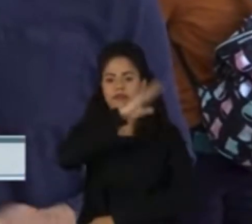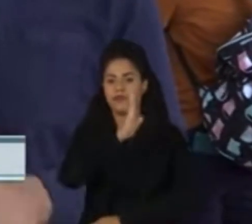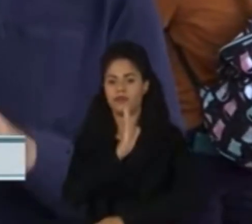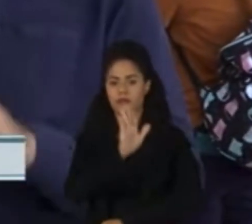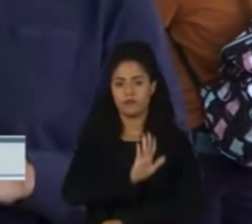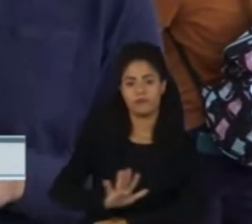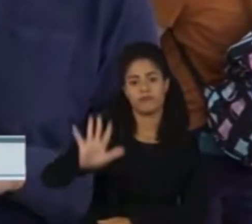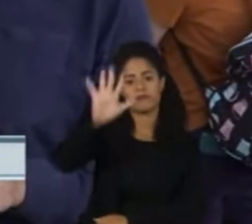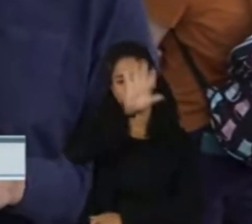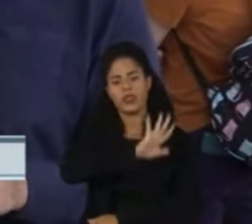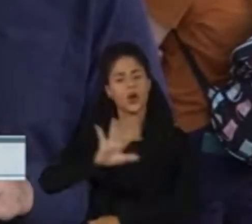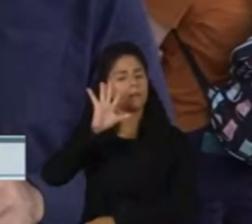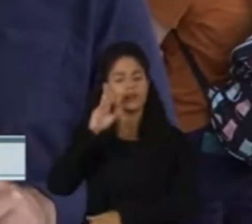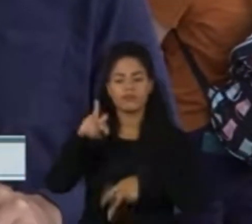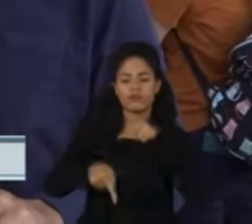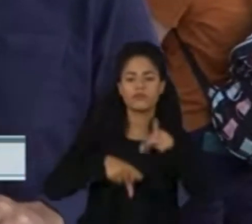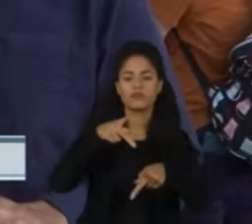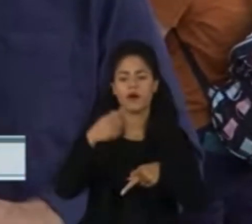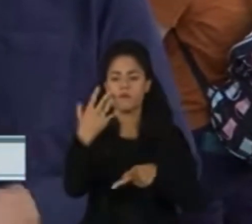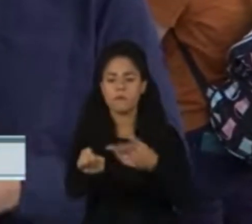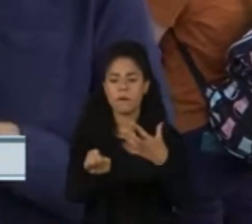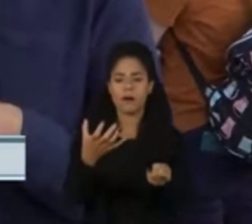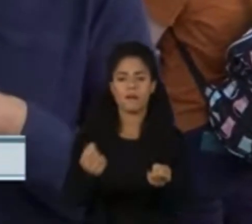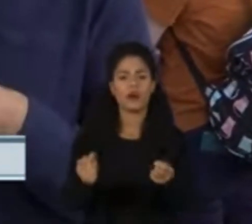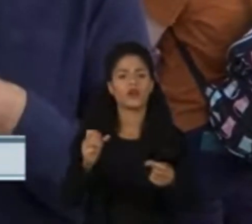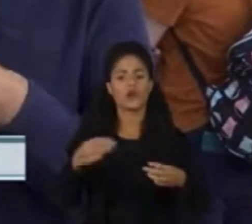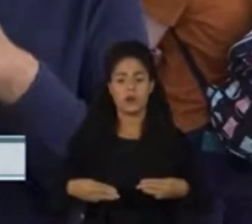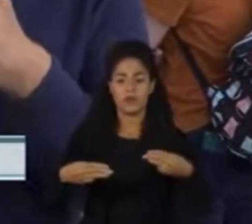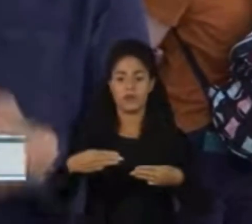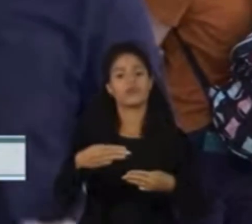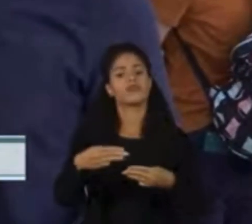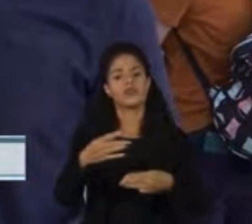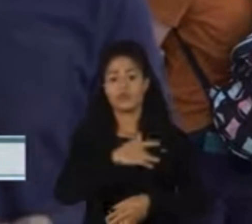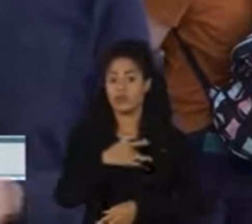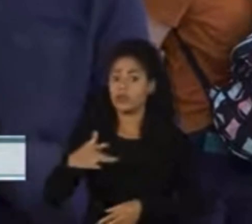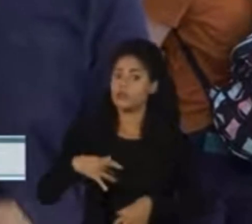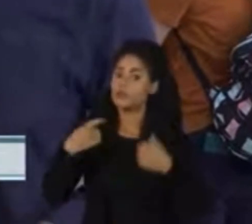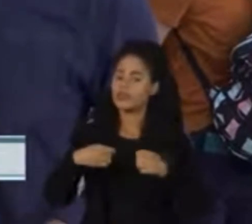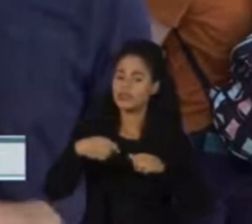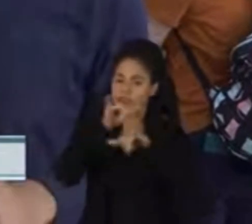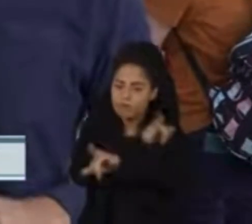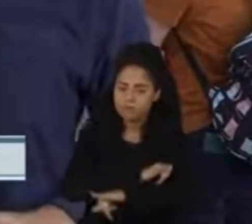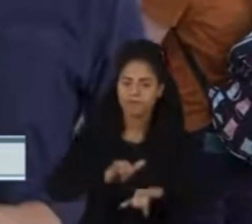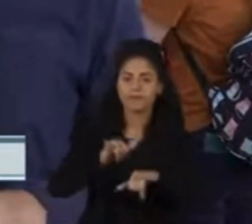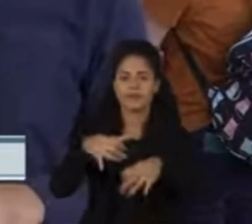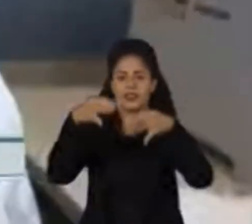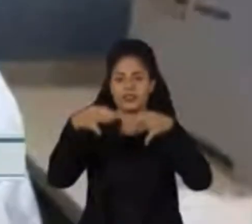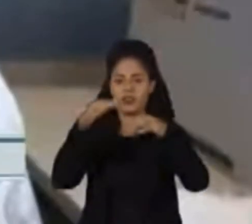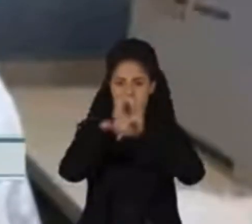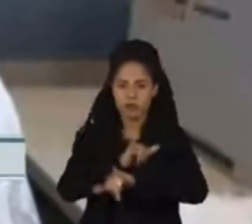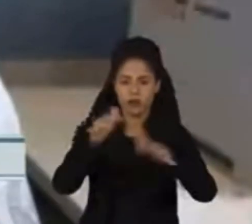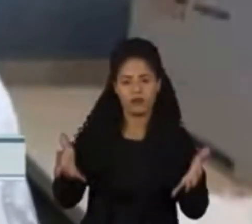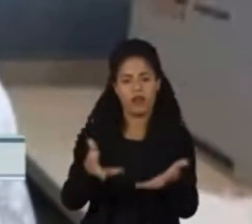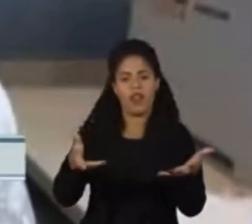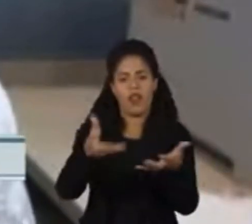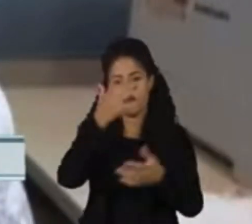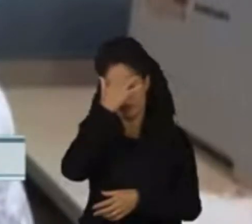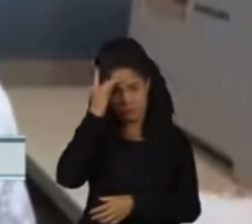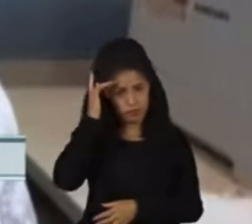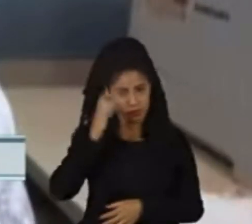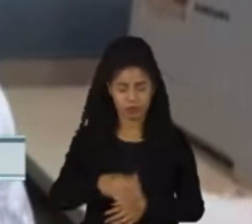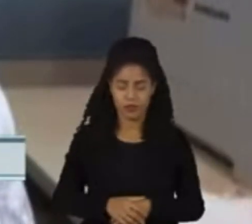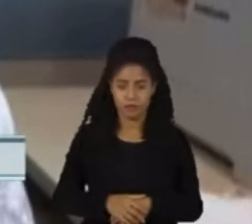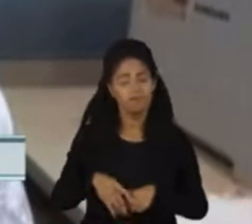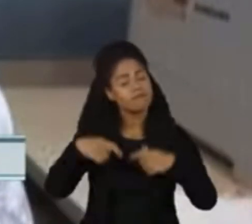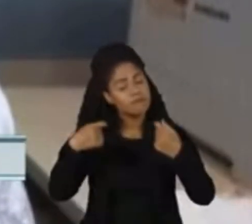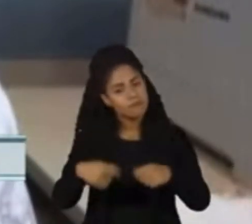esse público segundo os infectologistas o Ministério da Saúde vai precisar reforçar as campanhas de incentivo a gente tem cumprir sempre